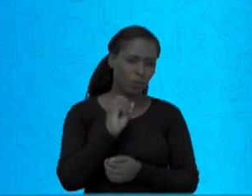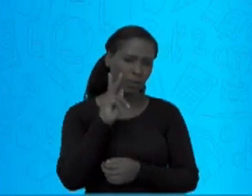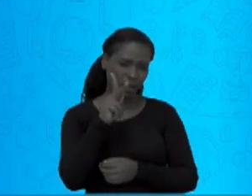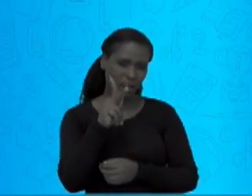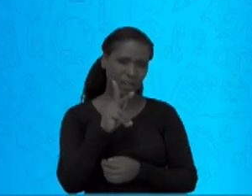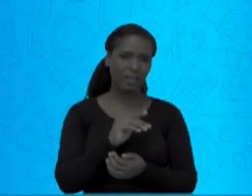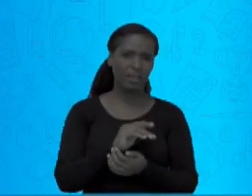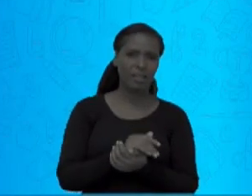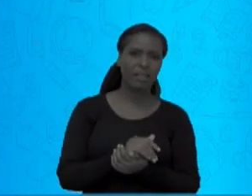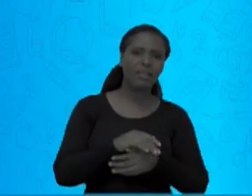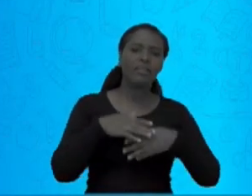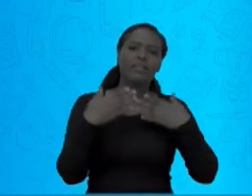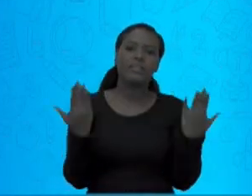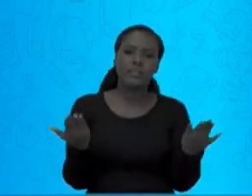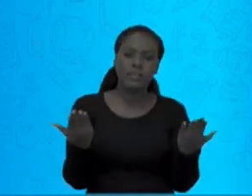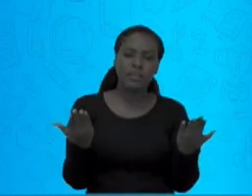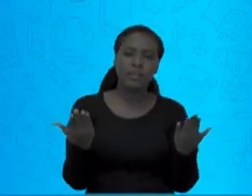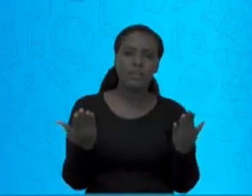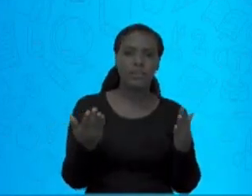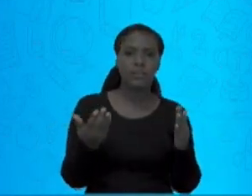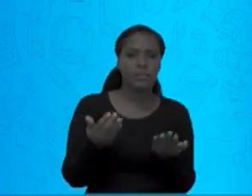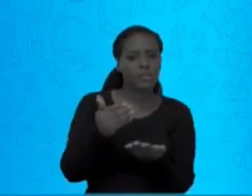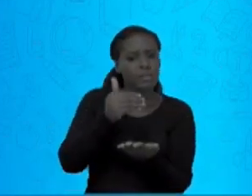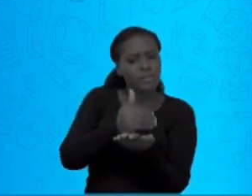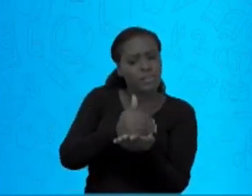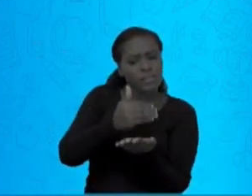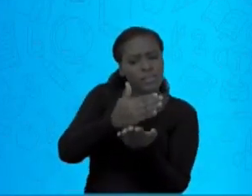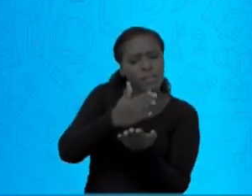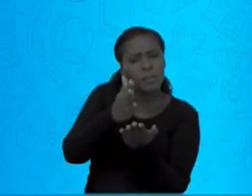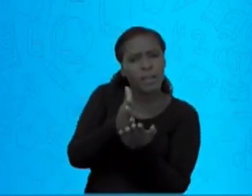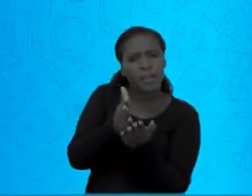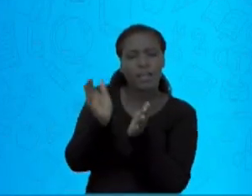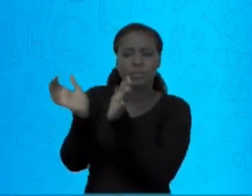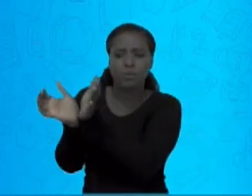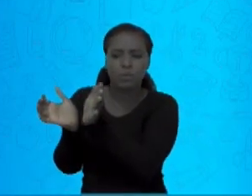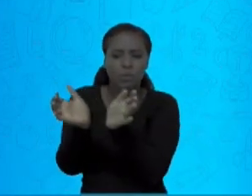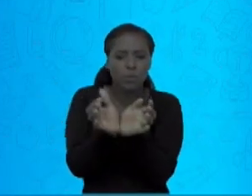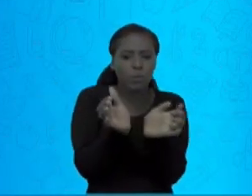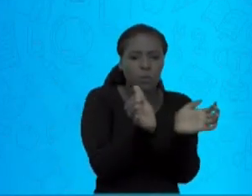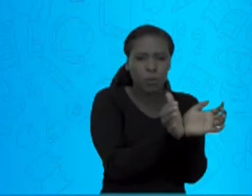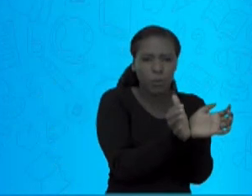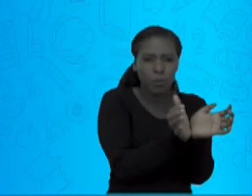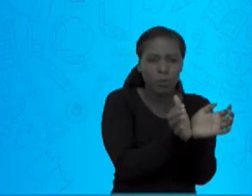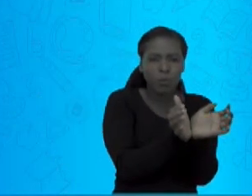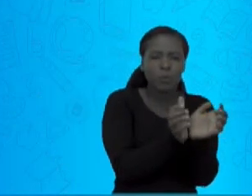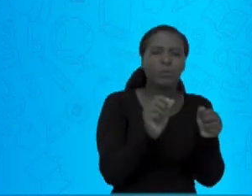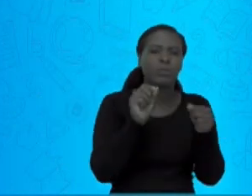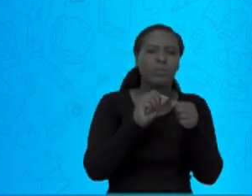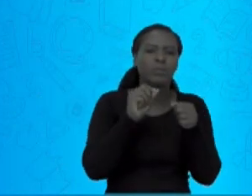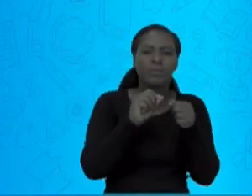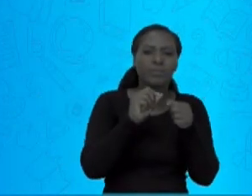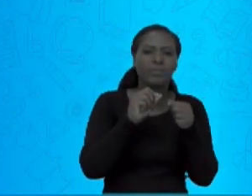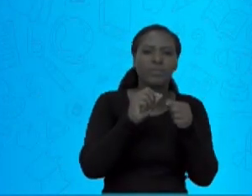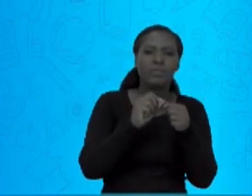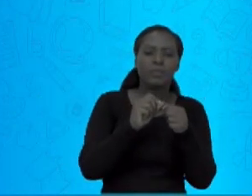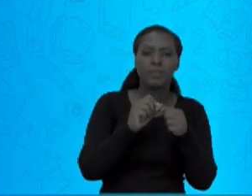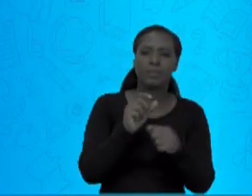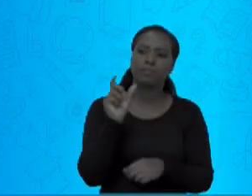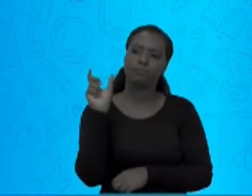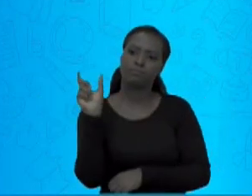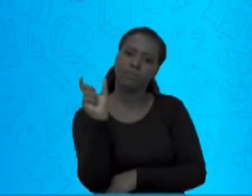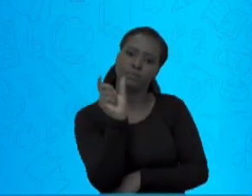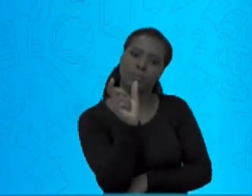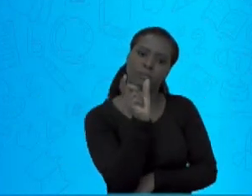Então, separando aqui em classes, nós temos, olha, nós fazemos esse agrupamento com 3 algarismos. Então, esses 3